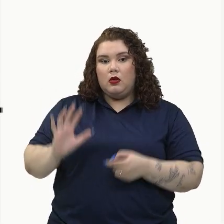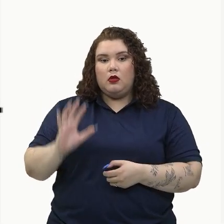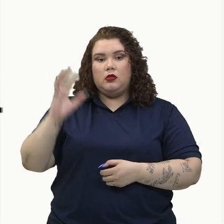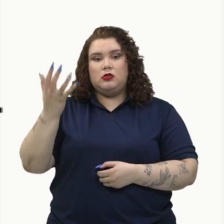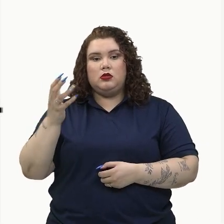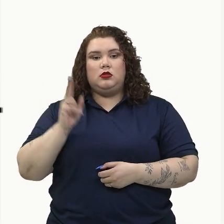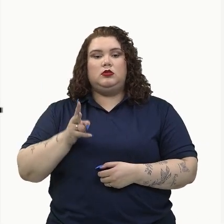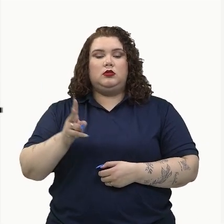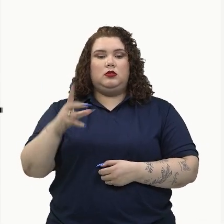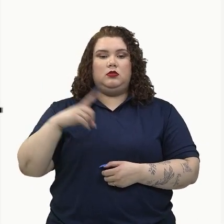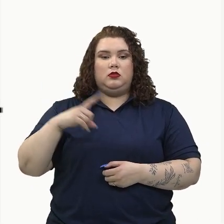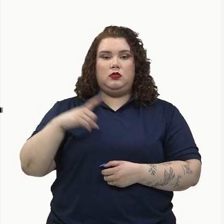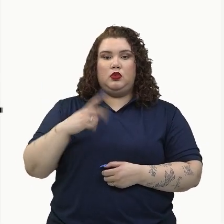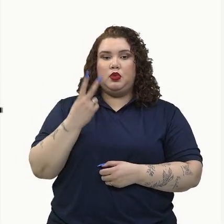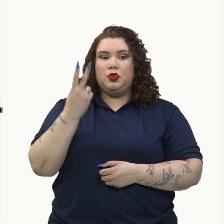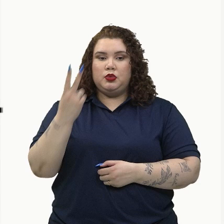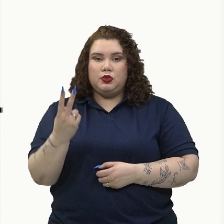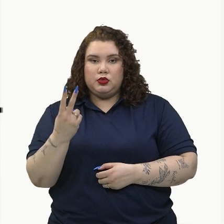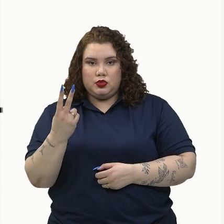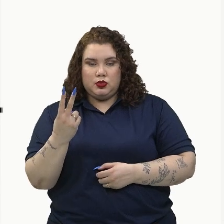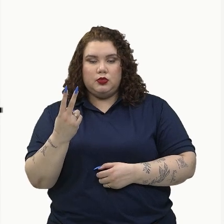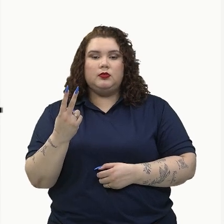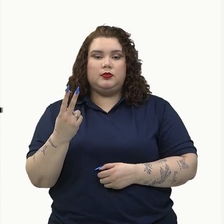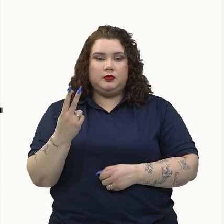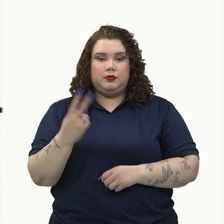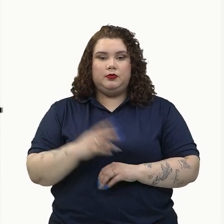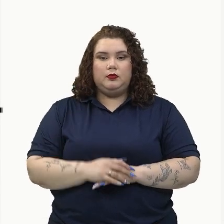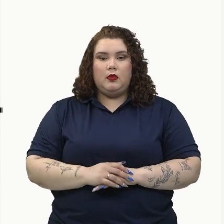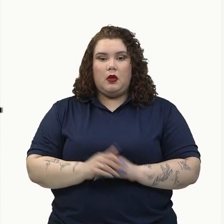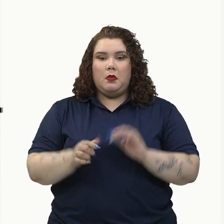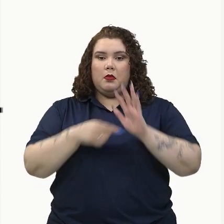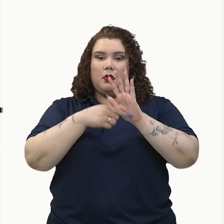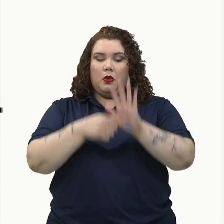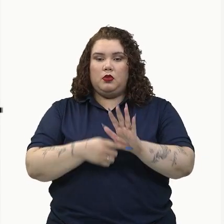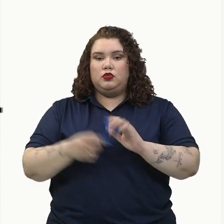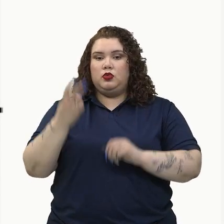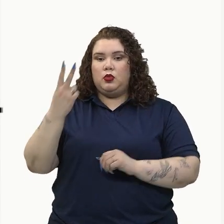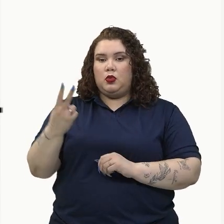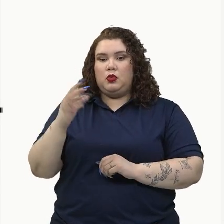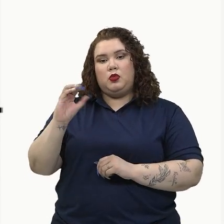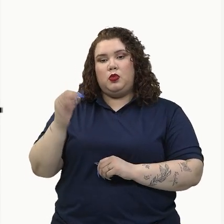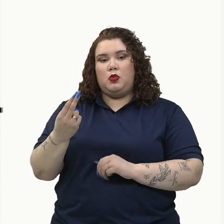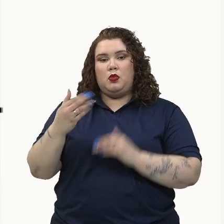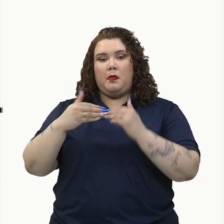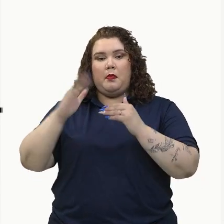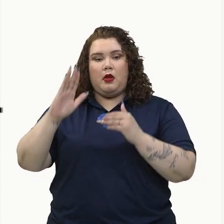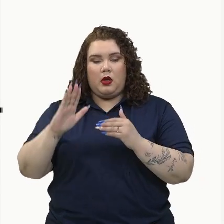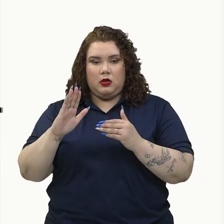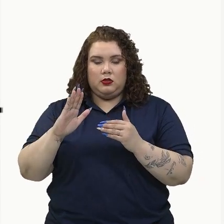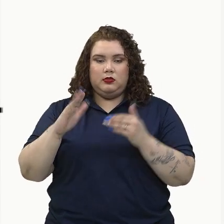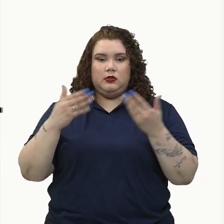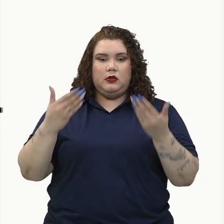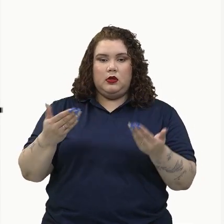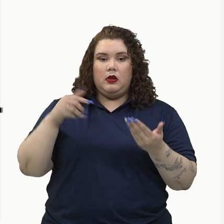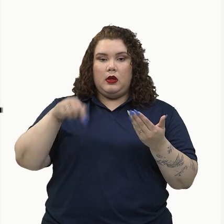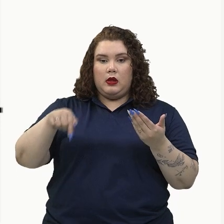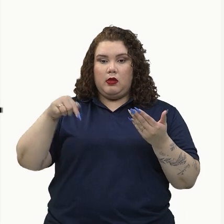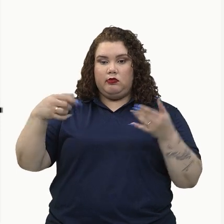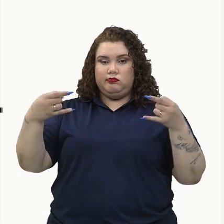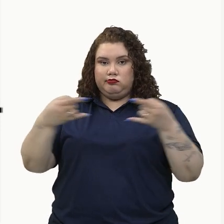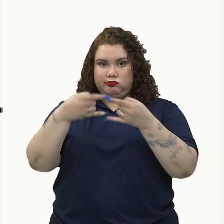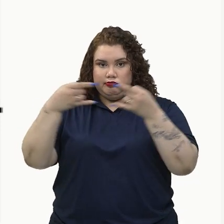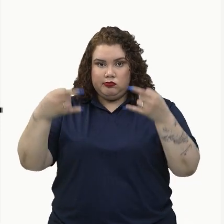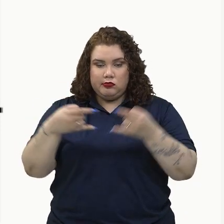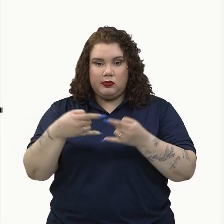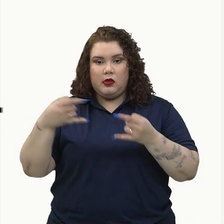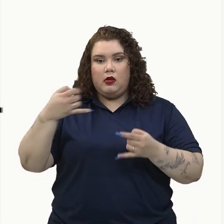ocorrem sempre entre 2 nós, apresentando-se em 2 ou mais ramos. Nessas ligações, a